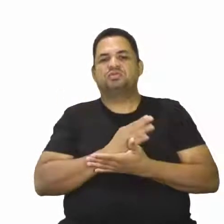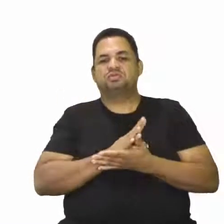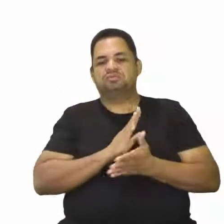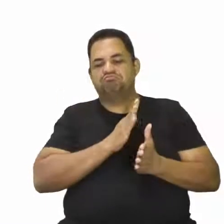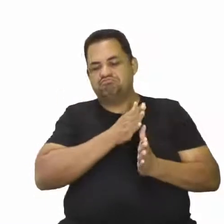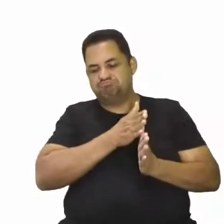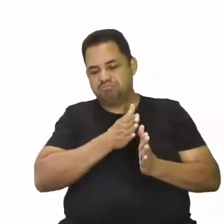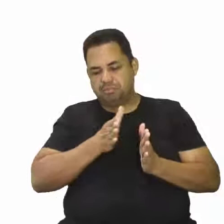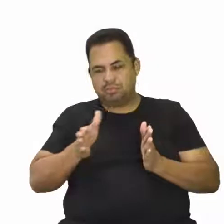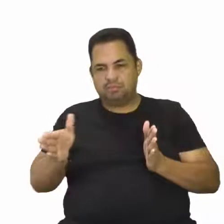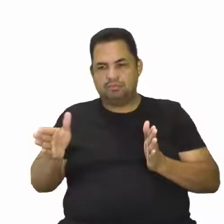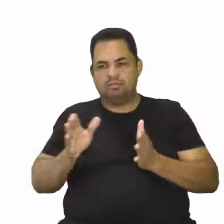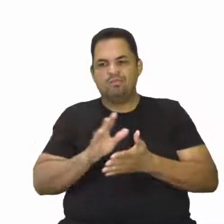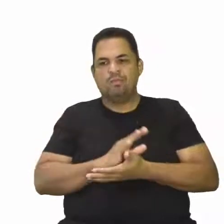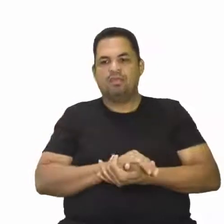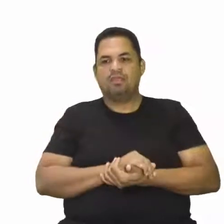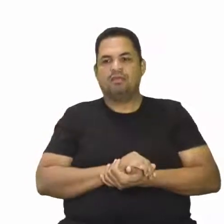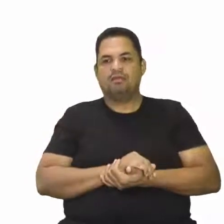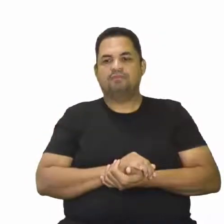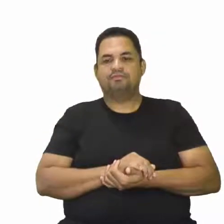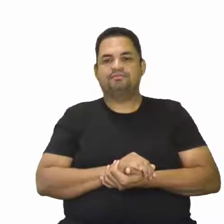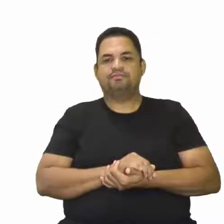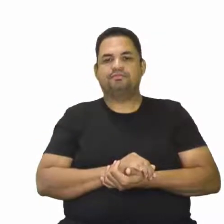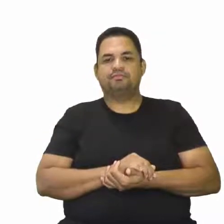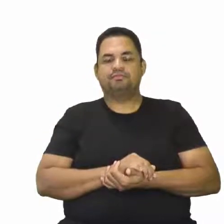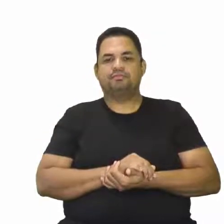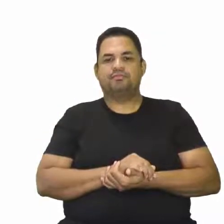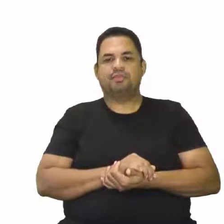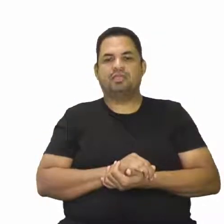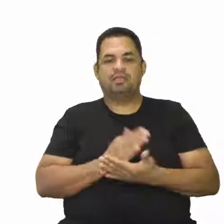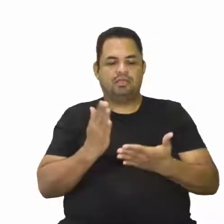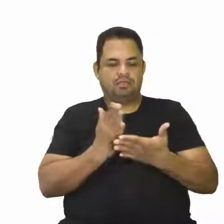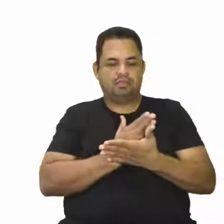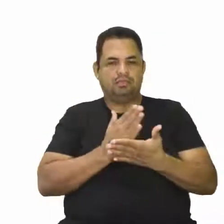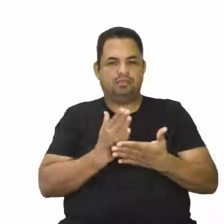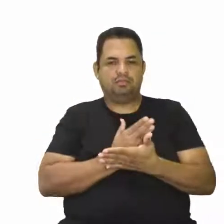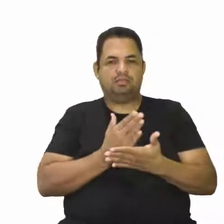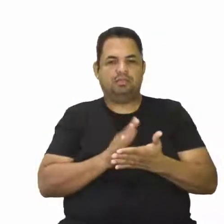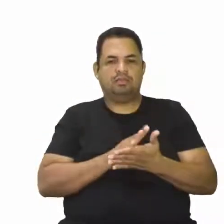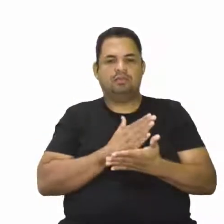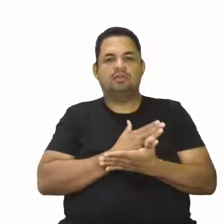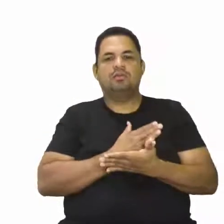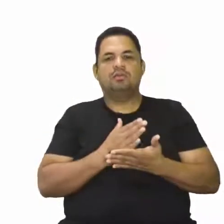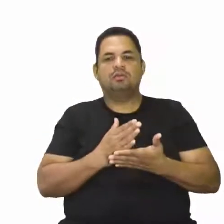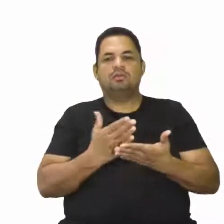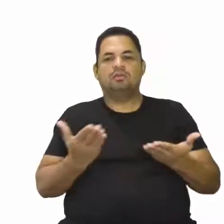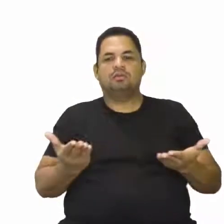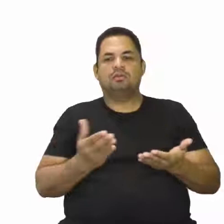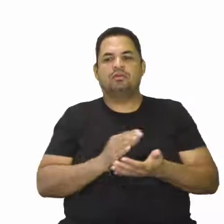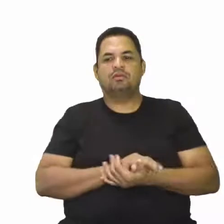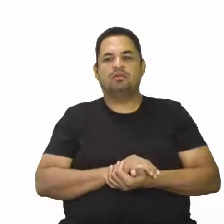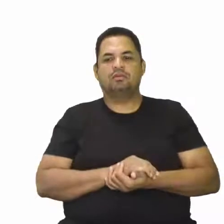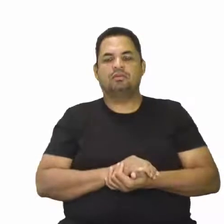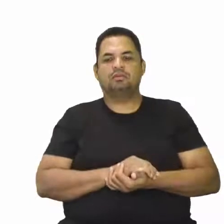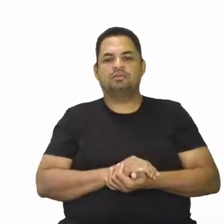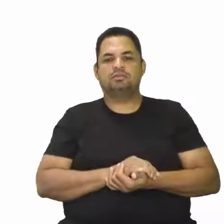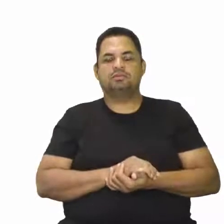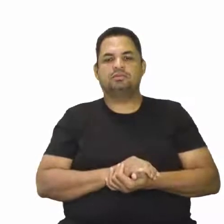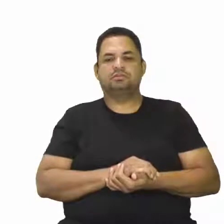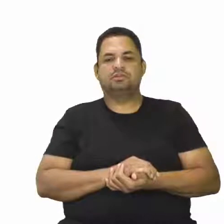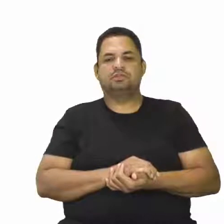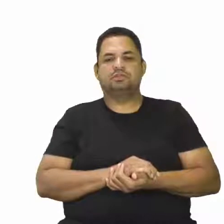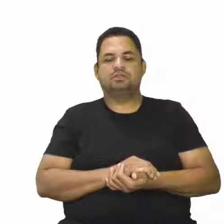sua curta vida, não é? A obra inicia quando Maria, de todos os